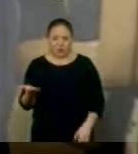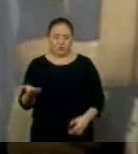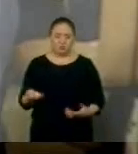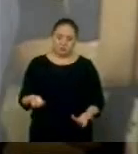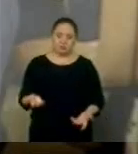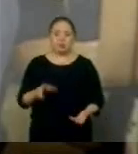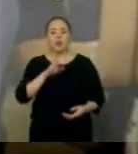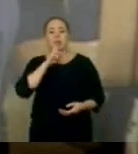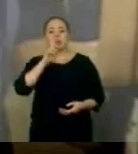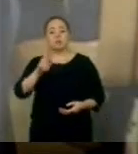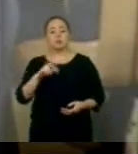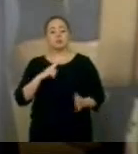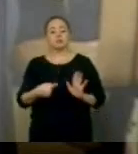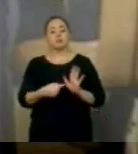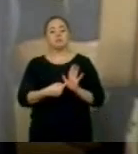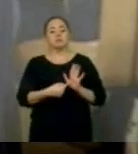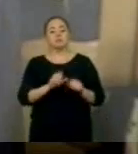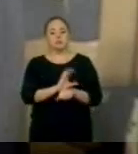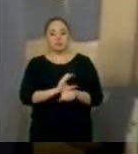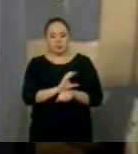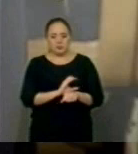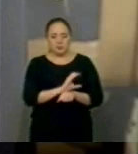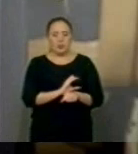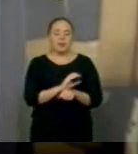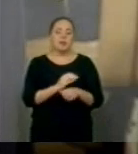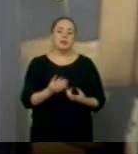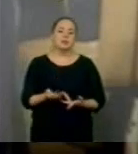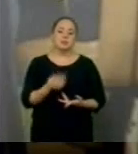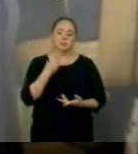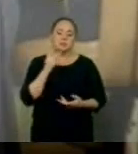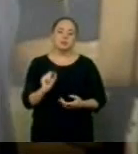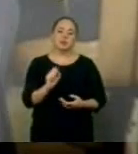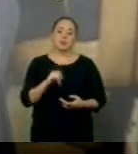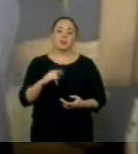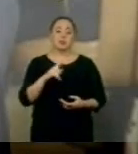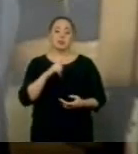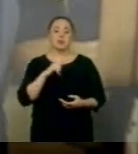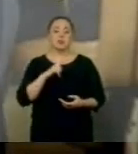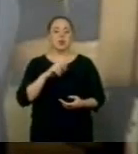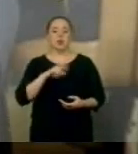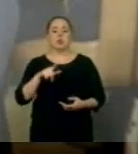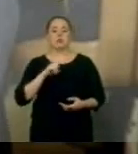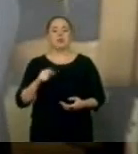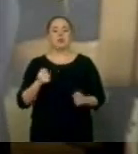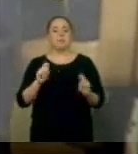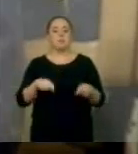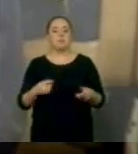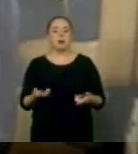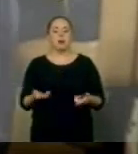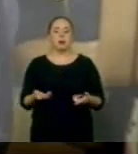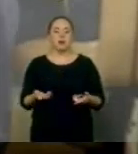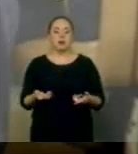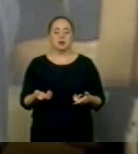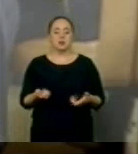extraída exatamente da Constituição da República e negativamente, na medida em que se tem aí, não se tem a possibilidade de